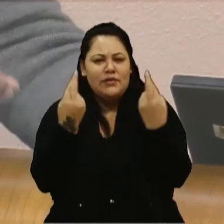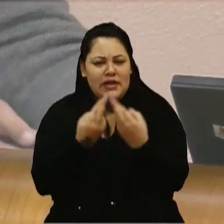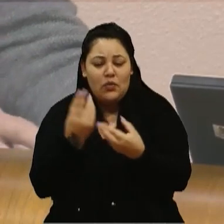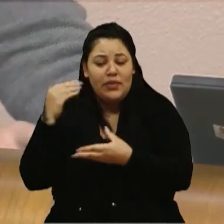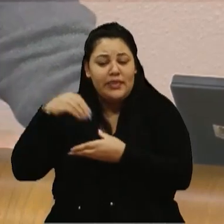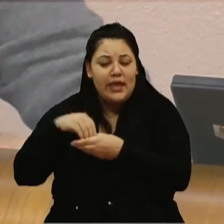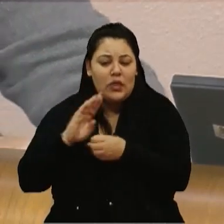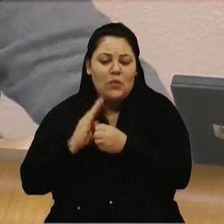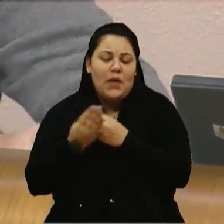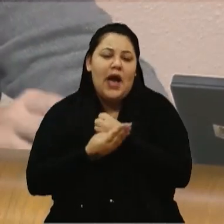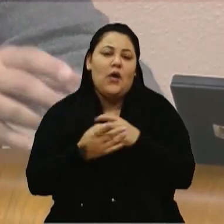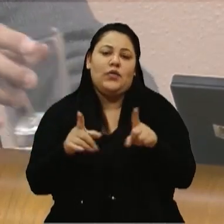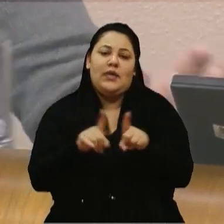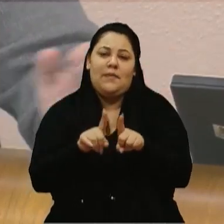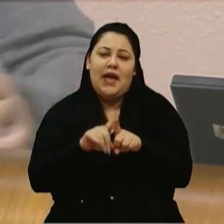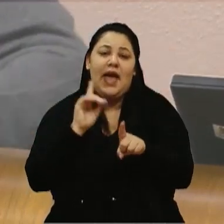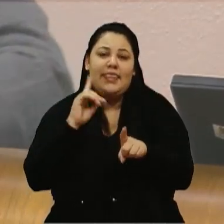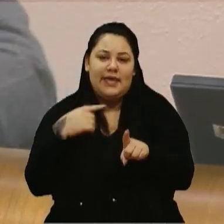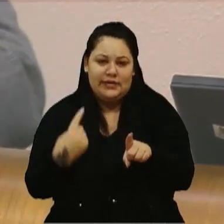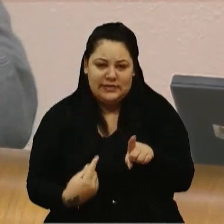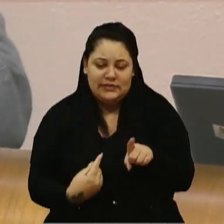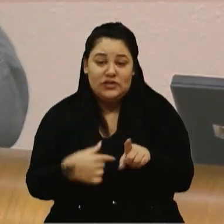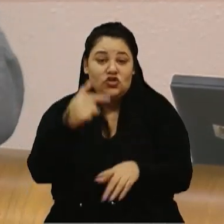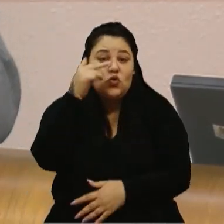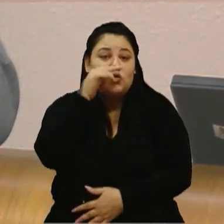bairro, e a gente conquistou